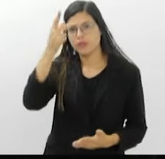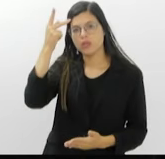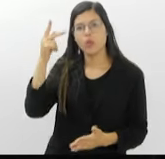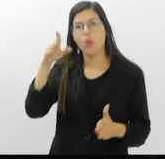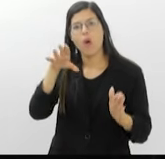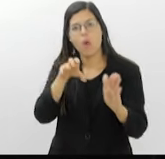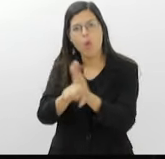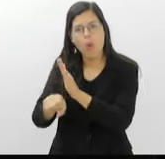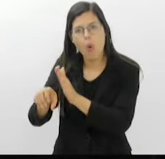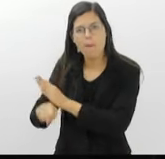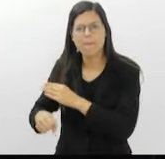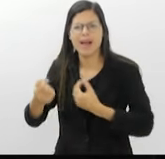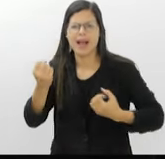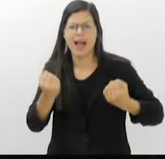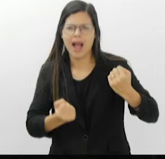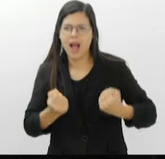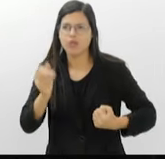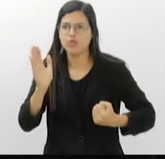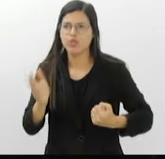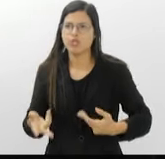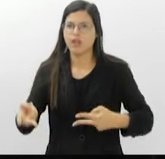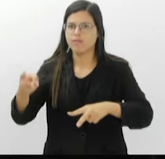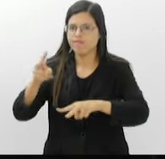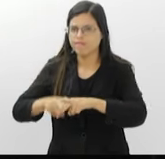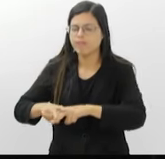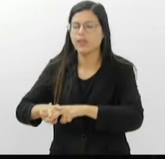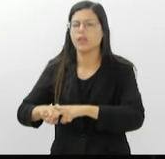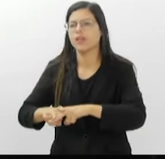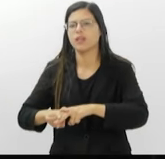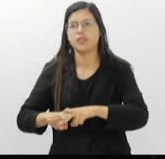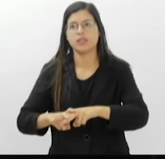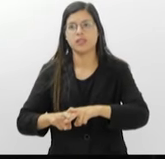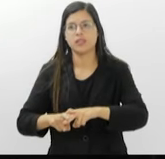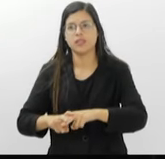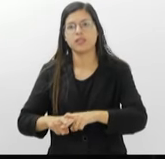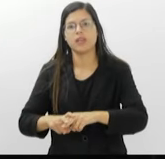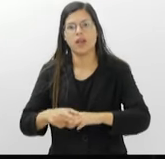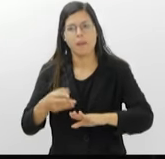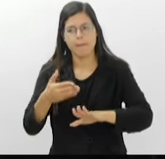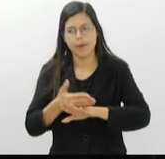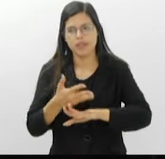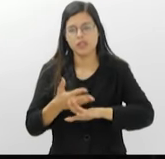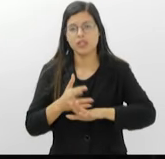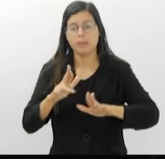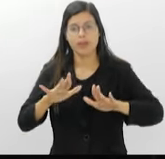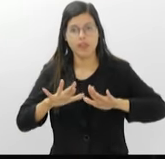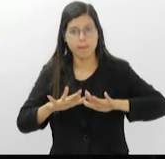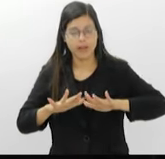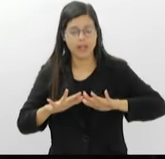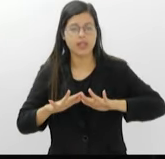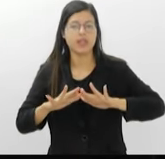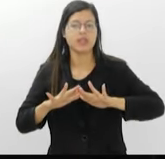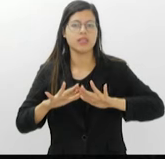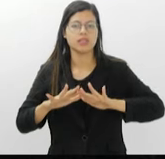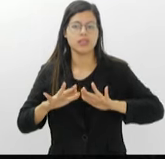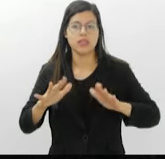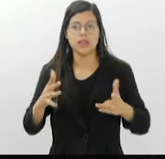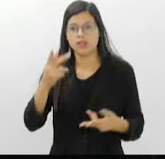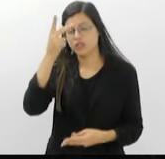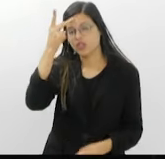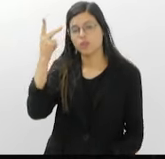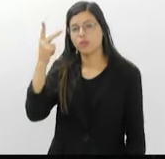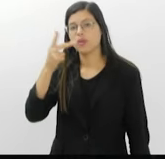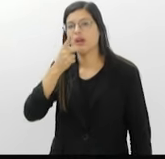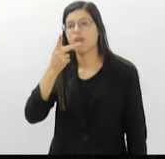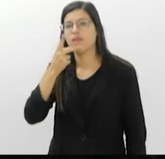carro, já foram presas, faz parte da milícia, miliciano, e as pessoas se dizem do